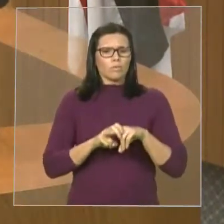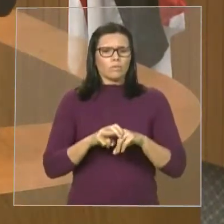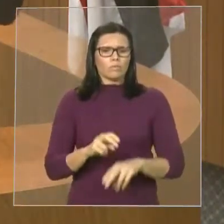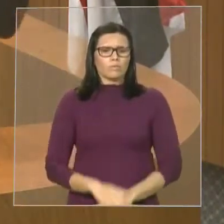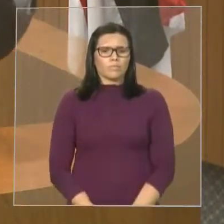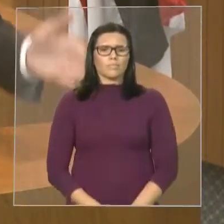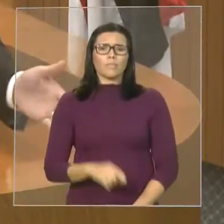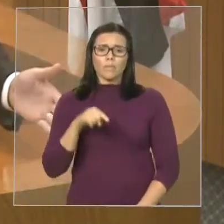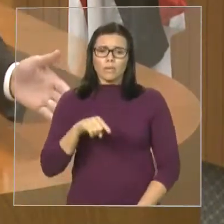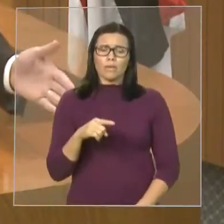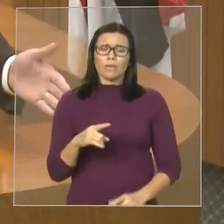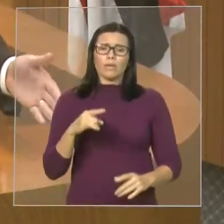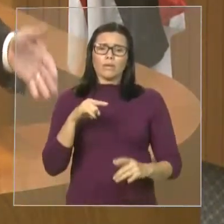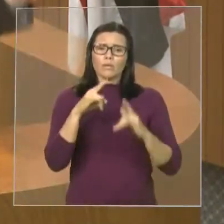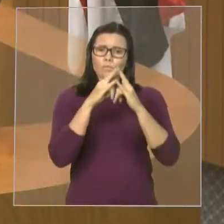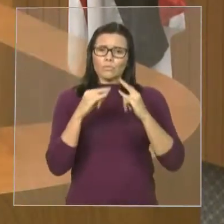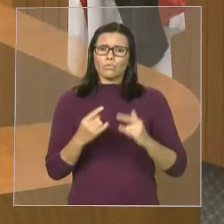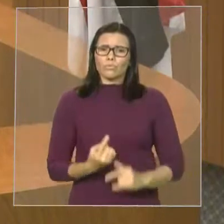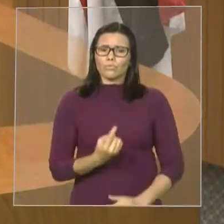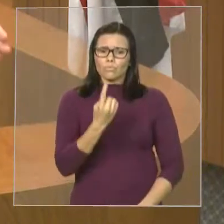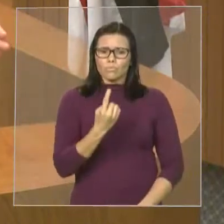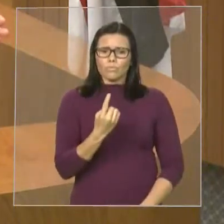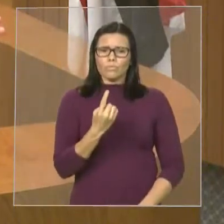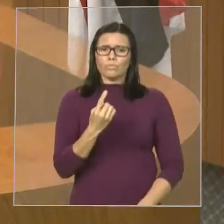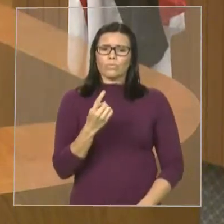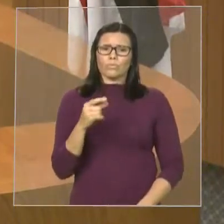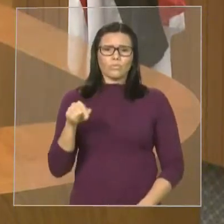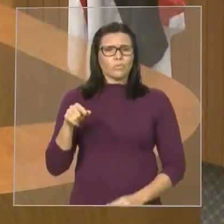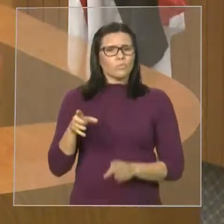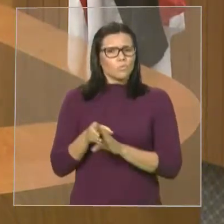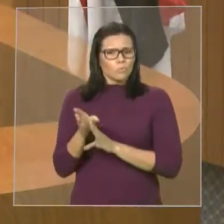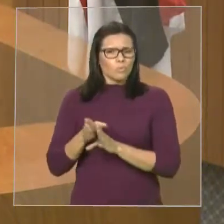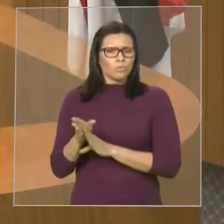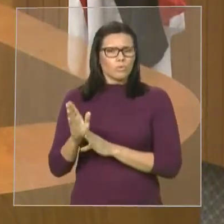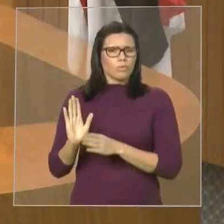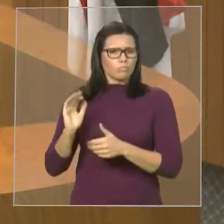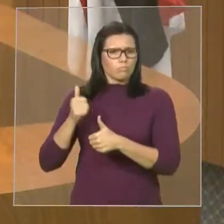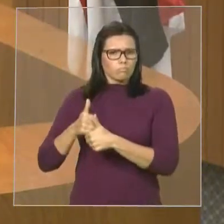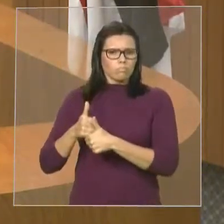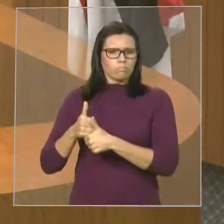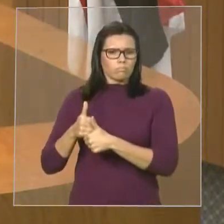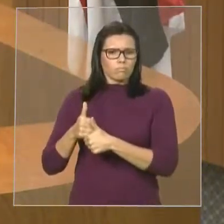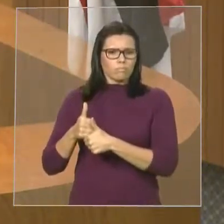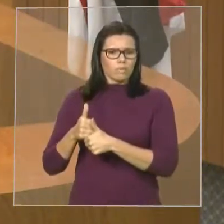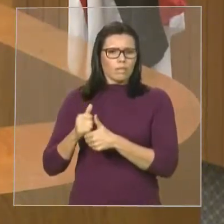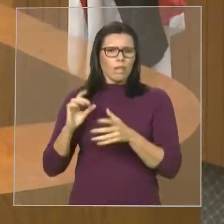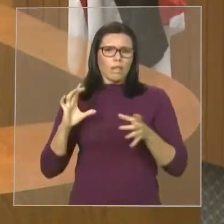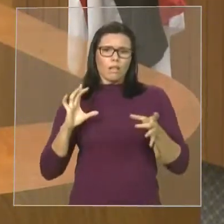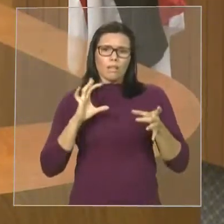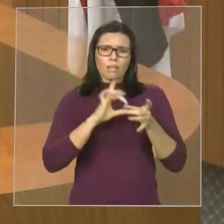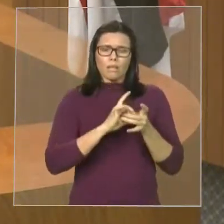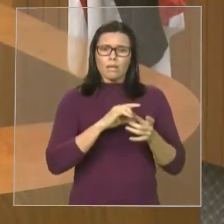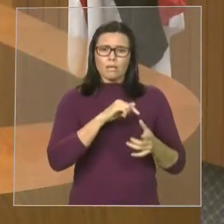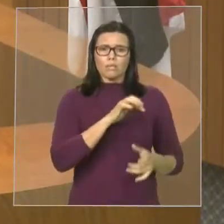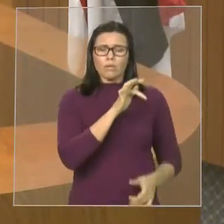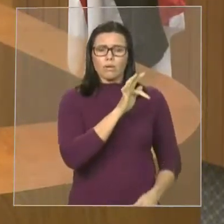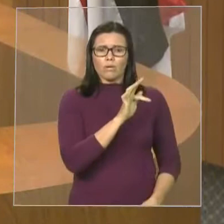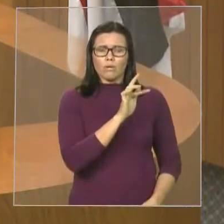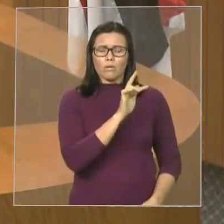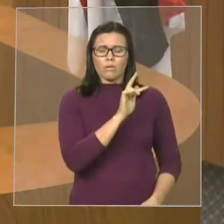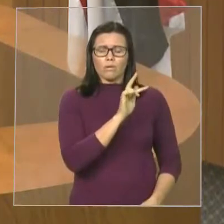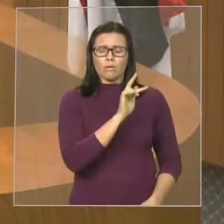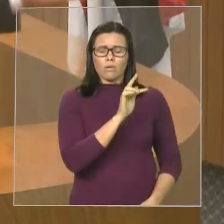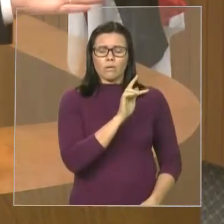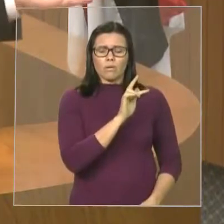único instituto de previdência onde o Conselho, os membros do Conselho, estarão ligados a um fundo contábil e não